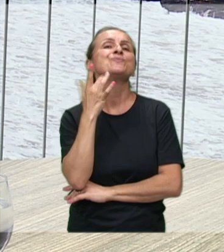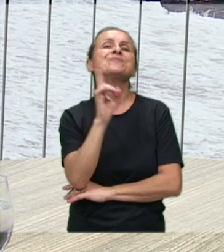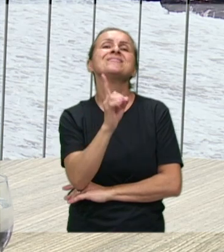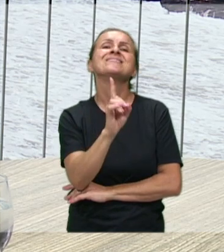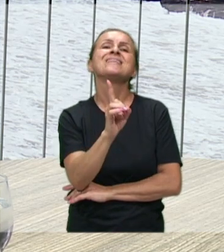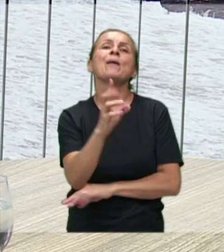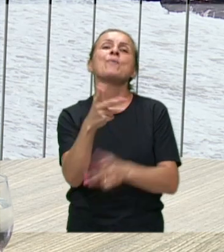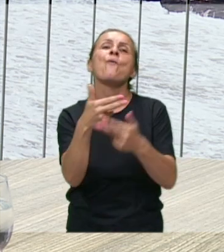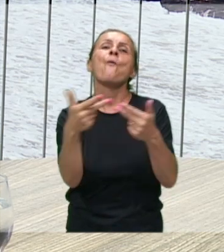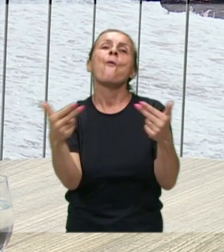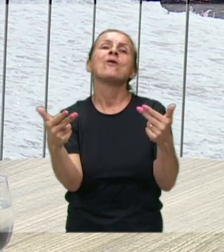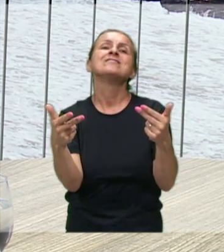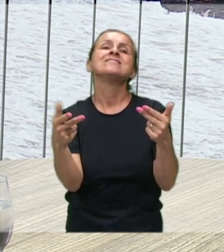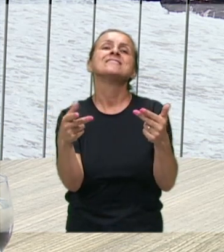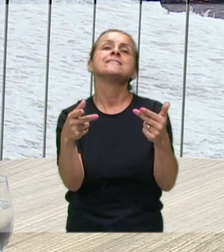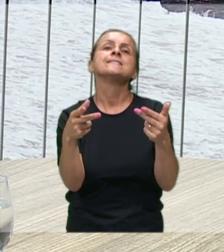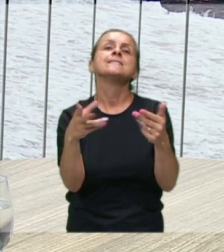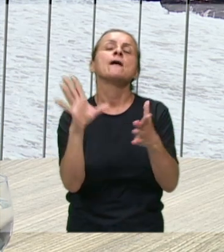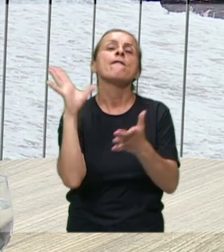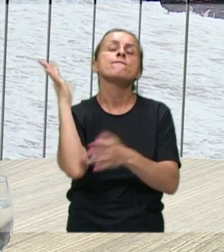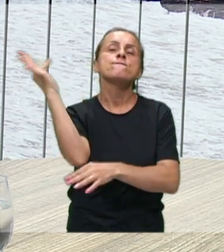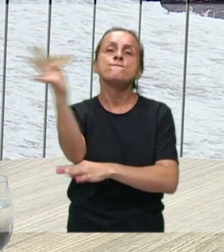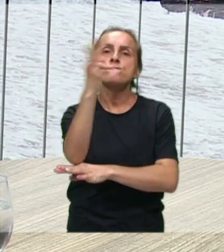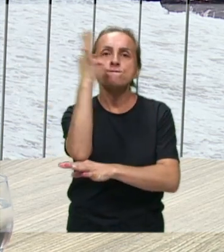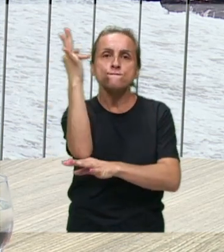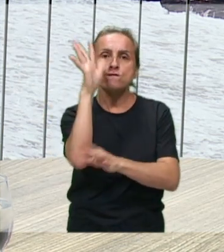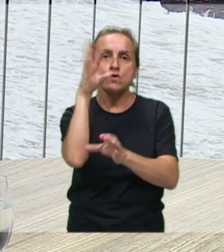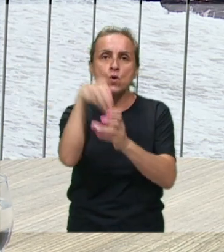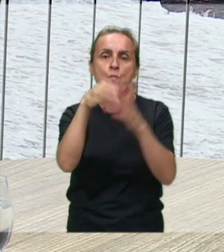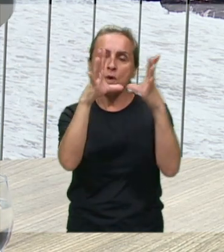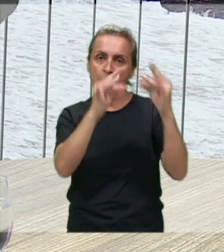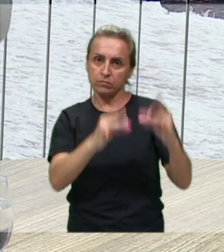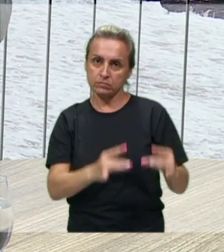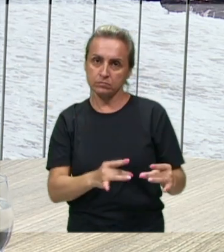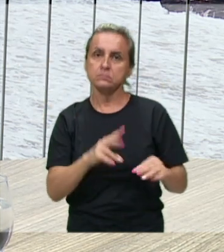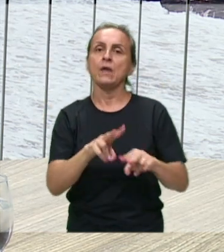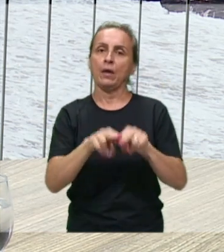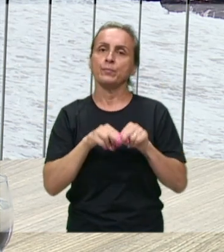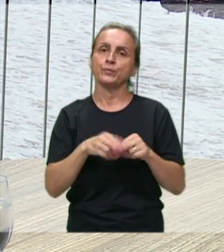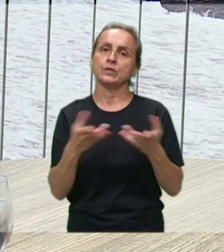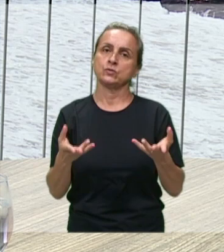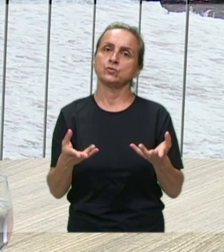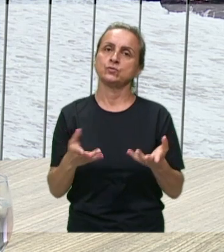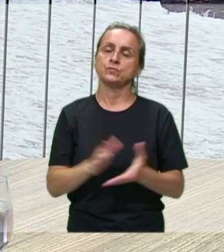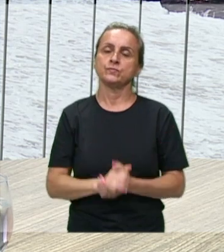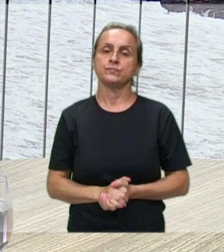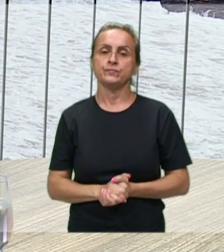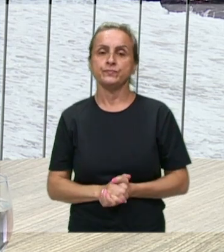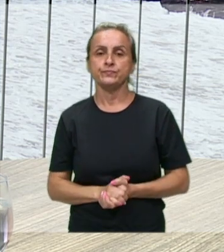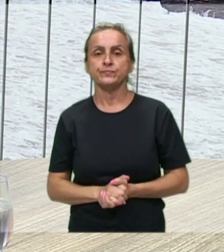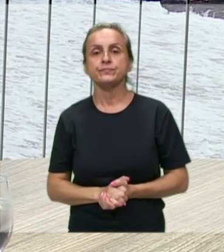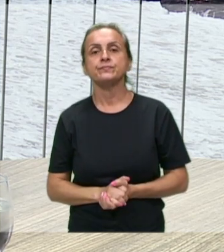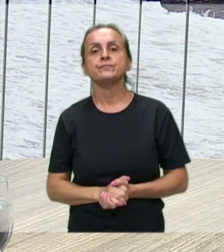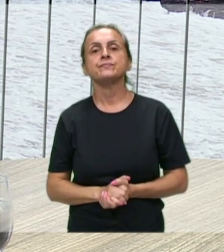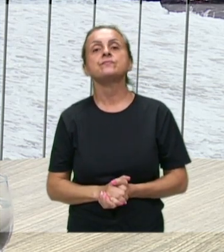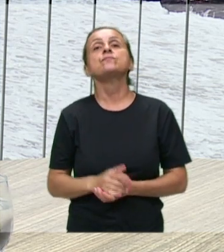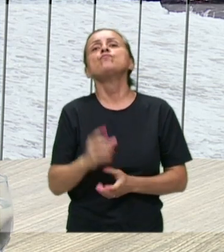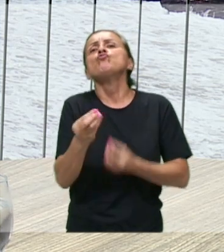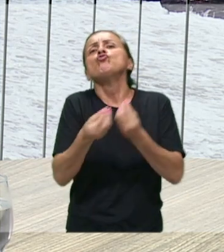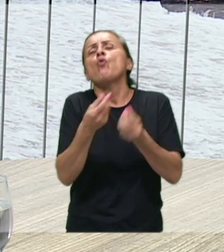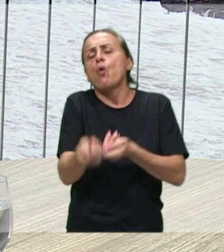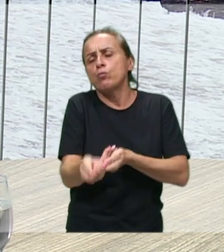um chutômetro e nós temos que defender essa causa. É como você falar, Guilherme, mas como é que pesca sardinha? Não. É a moda de cerco, aí